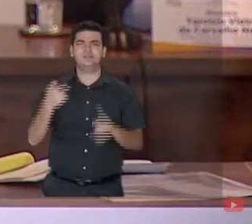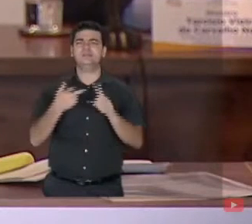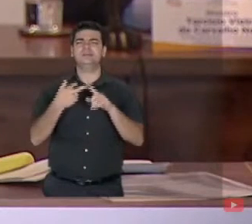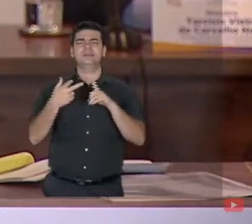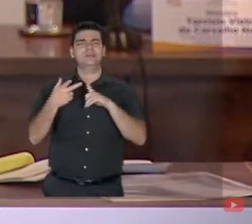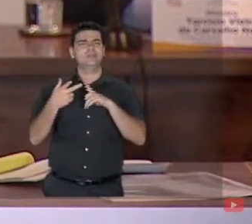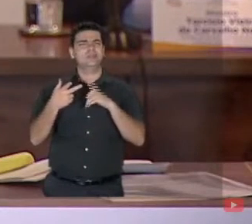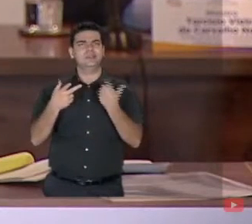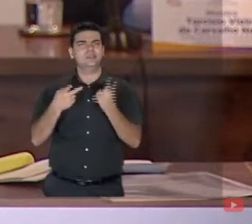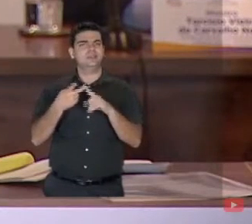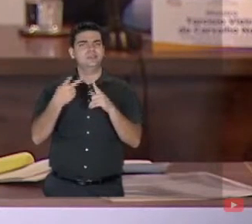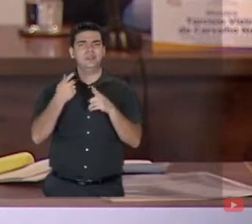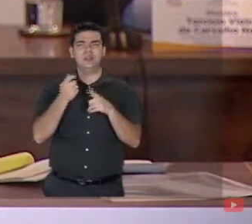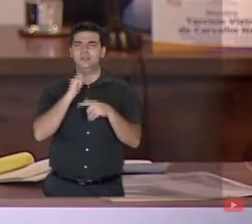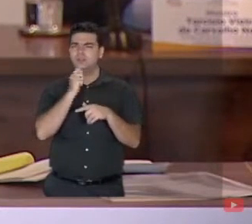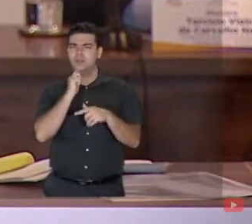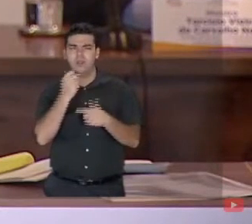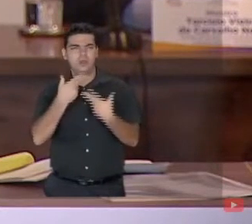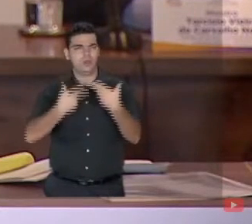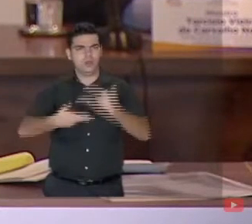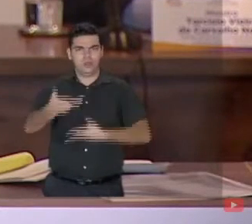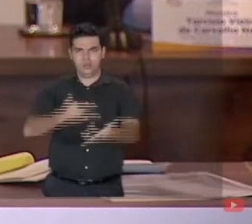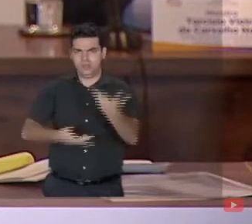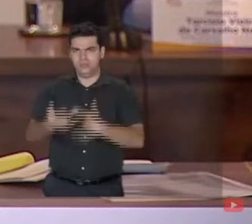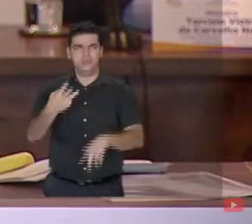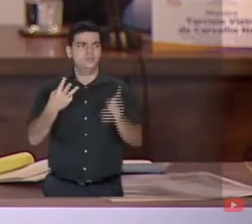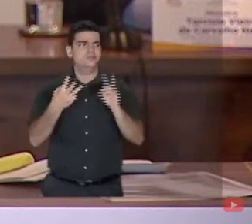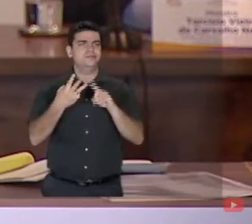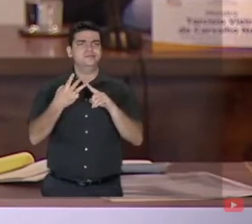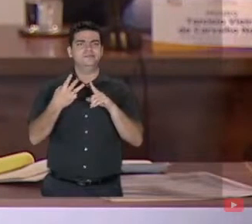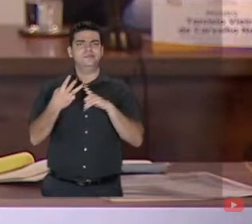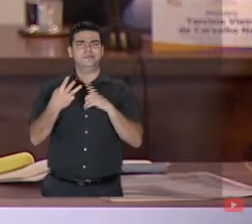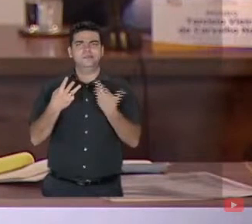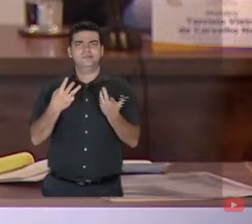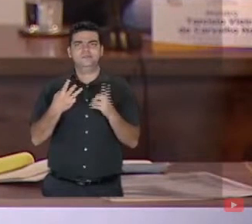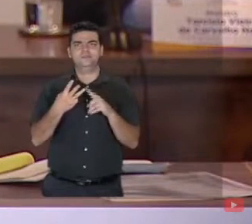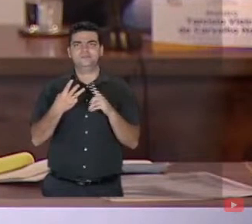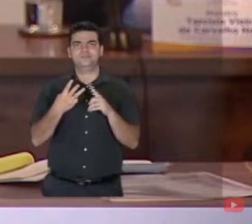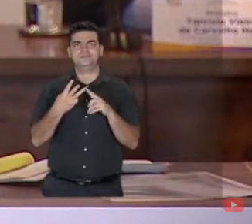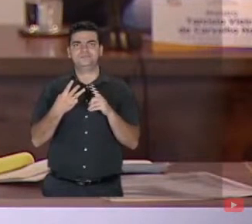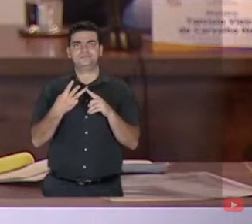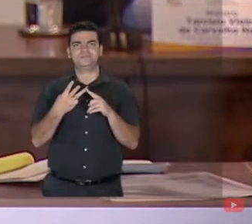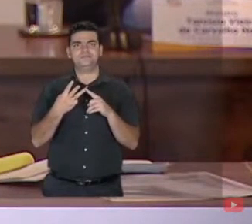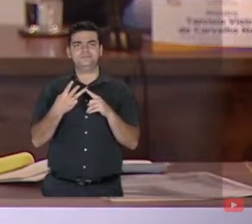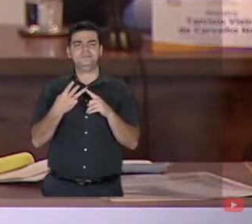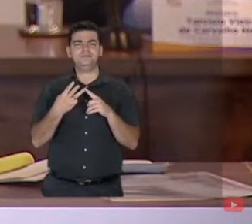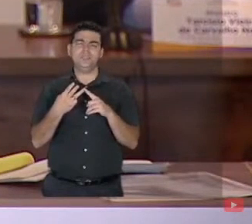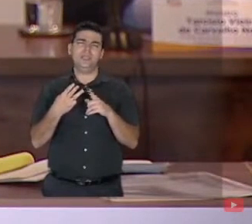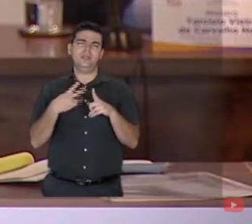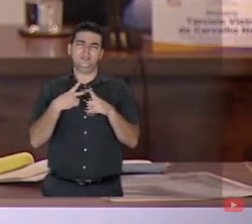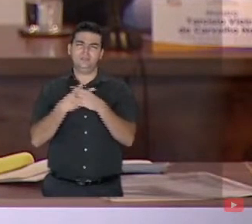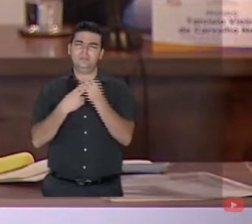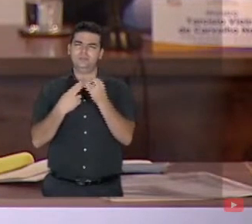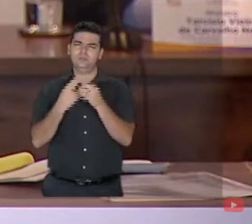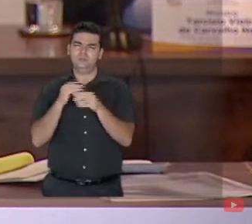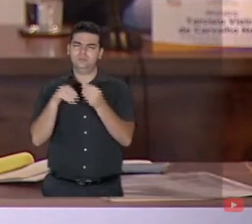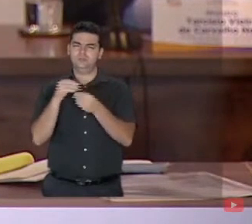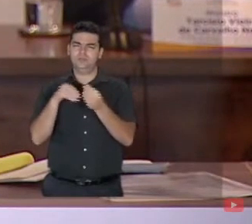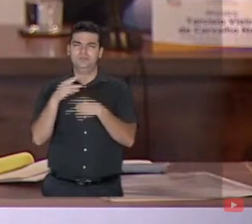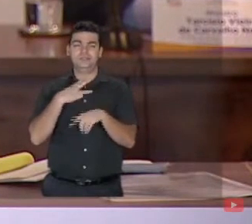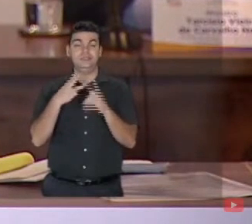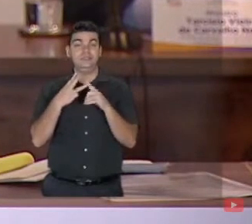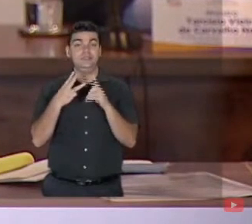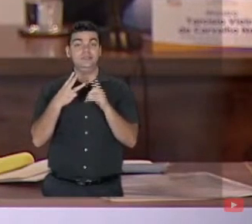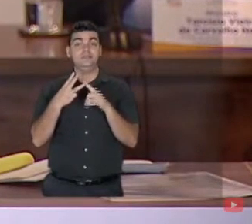problemas envolvendo o tráfico de drogas e há, associado a esses dois problemas,